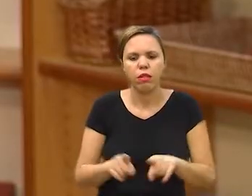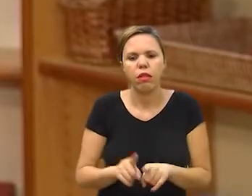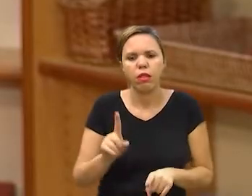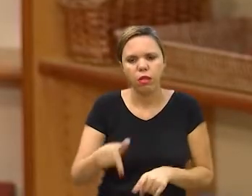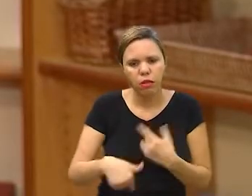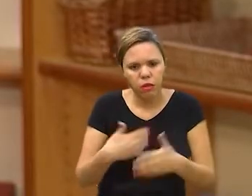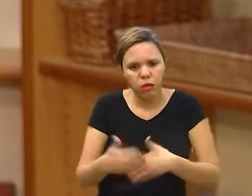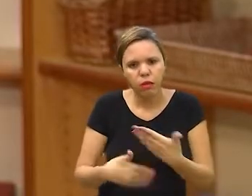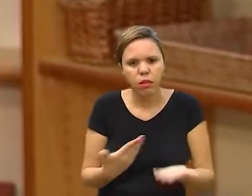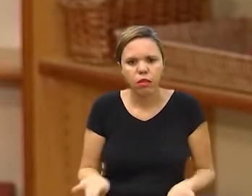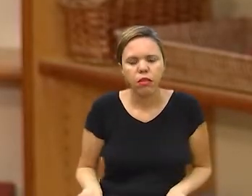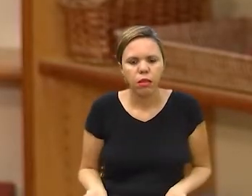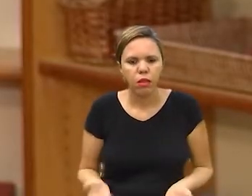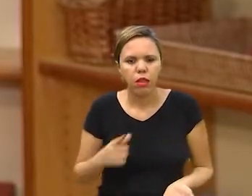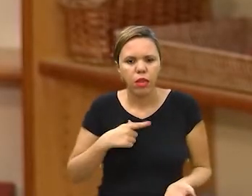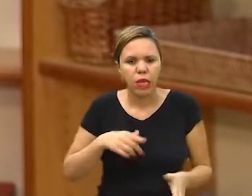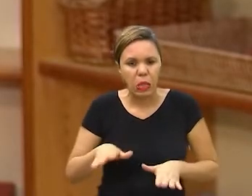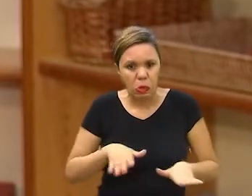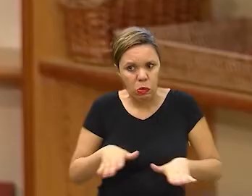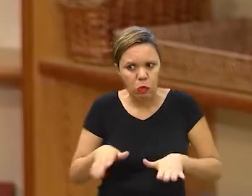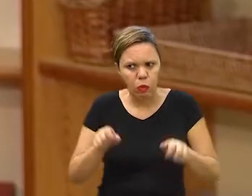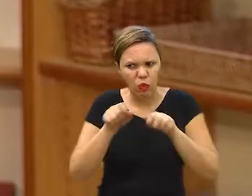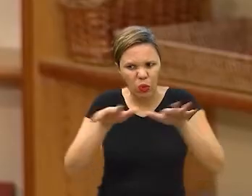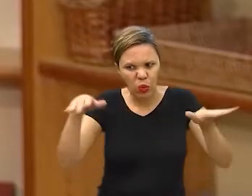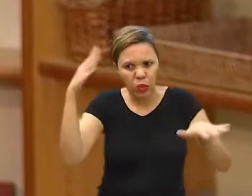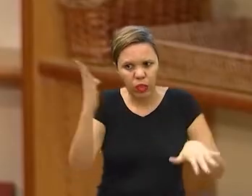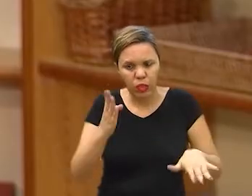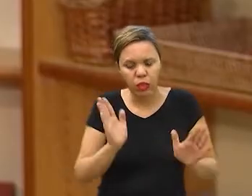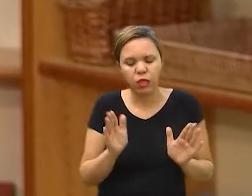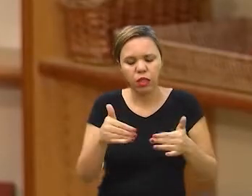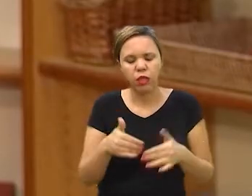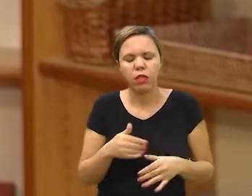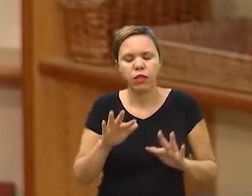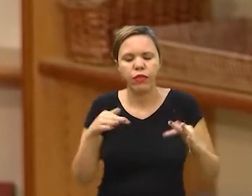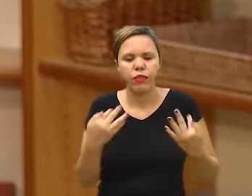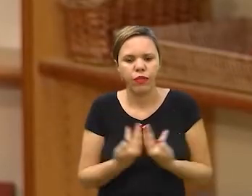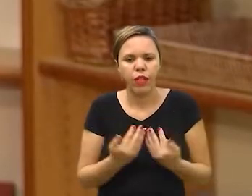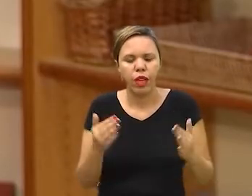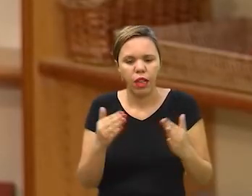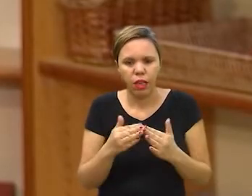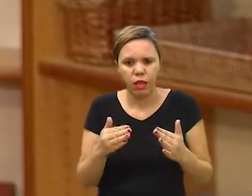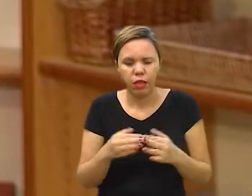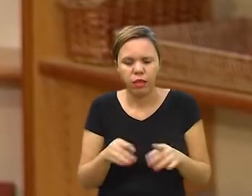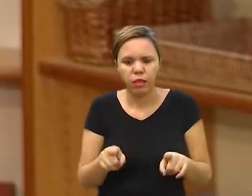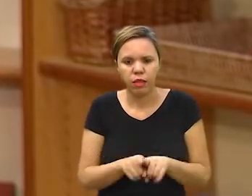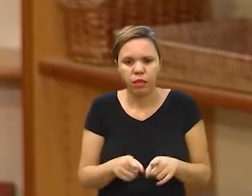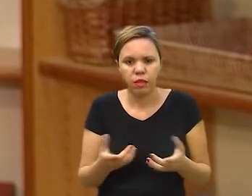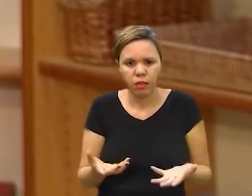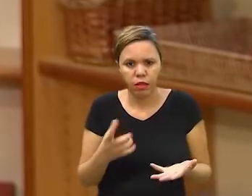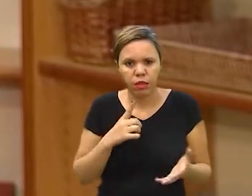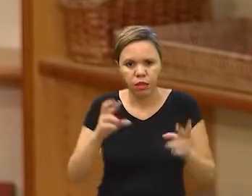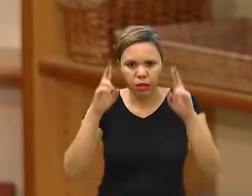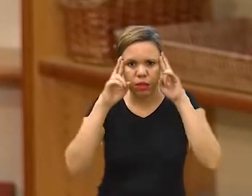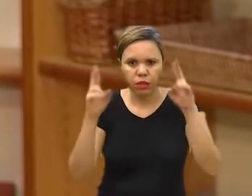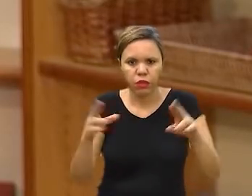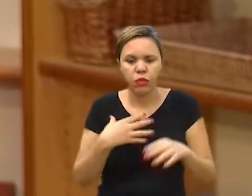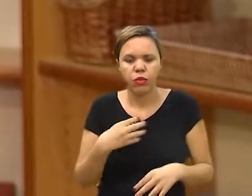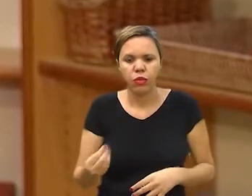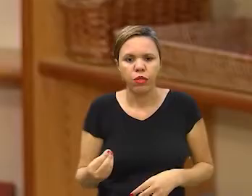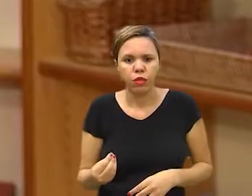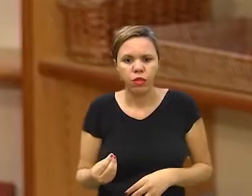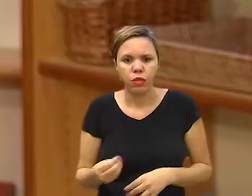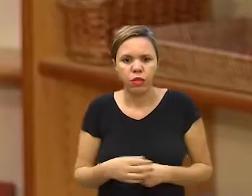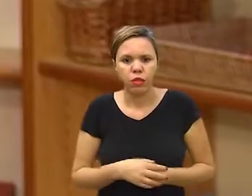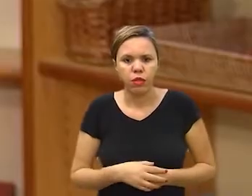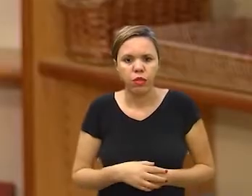tem acontecido, está tendo um movimento muito forte no Brasil nesse sentido, os pais em casa buscarem esse respeito ao filho, e aí eles